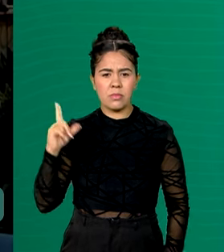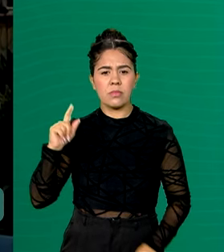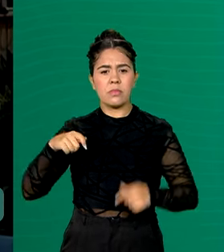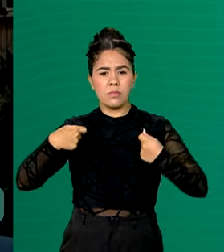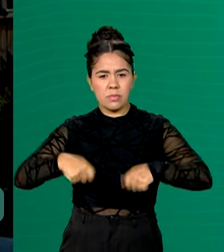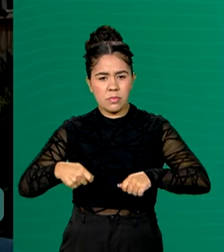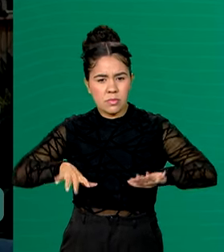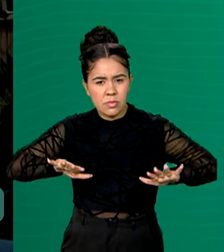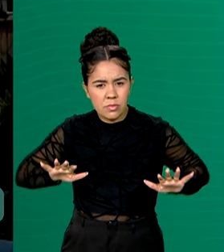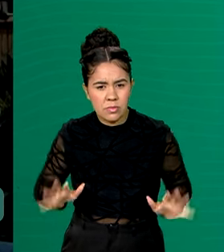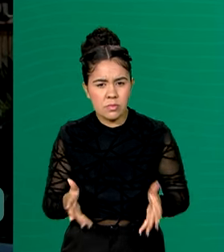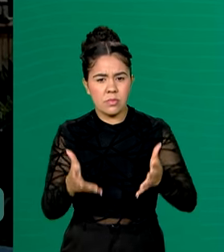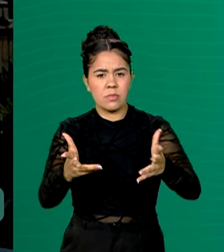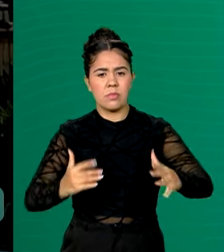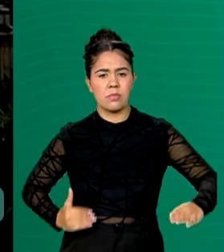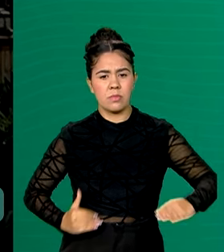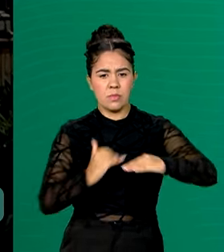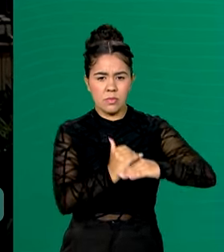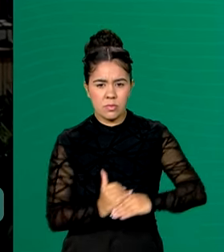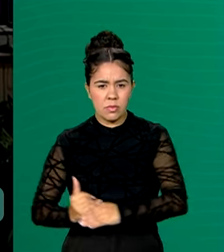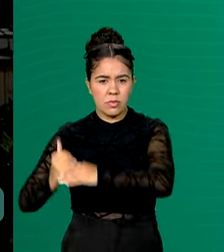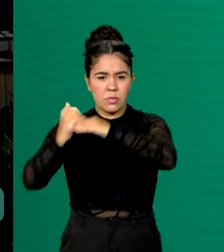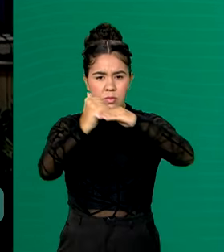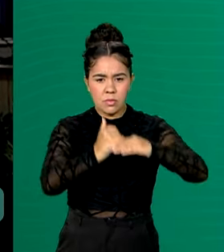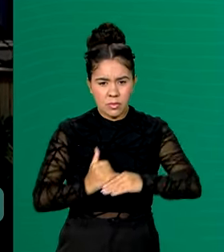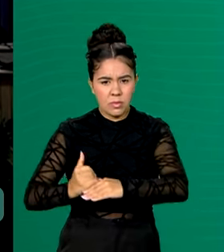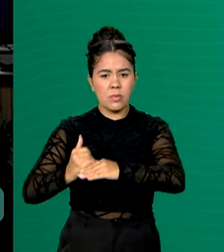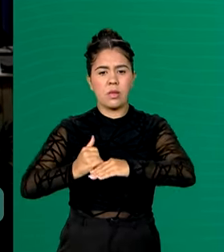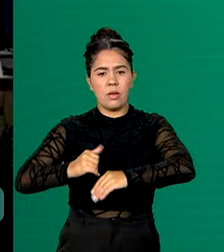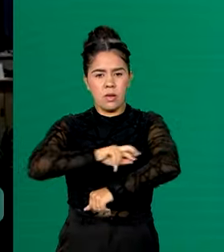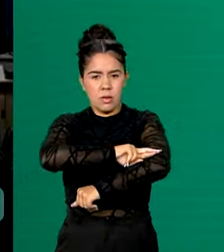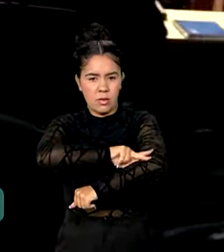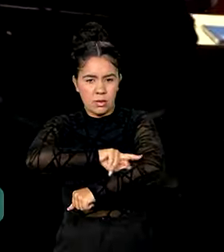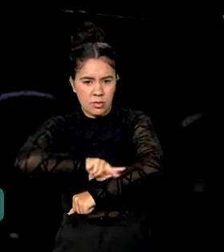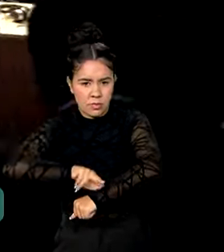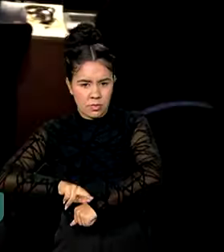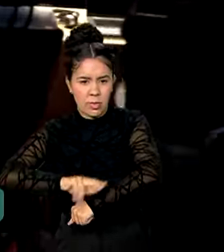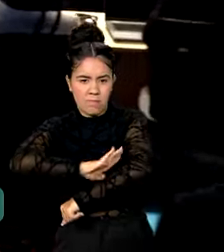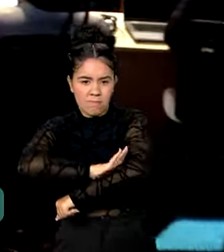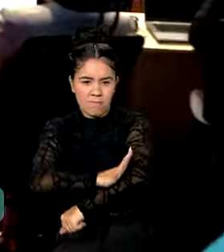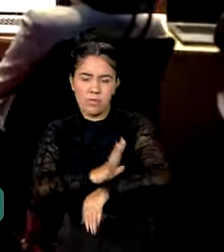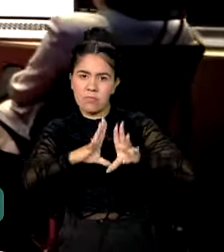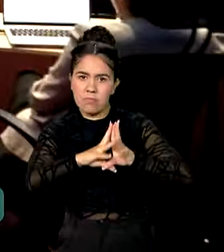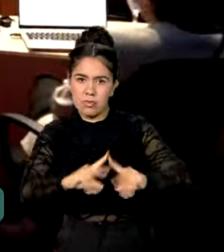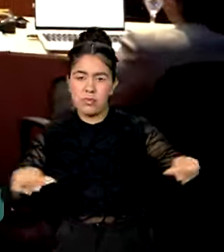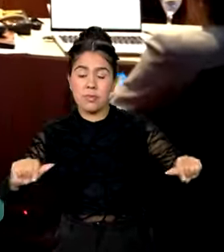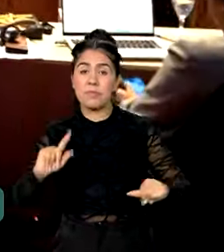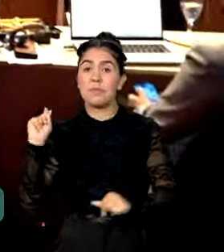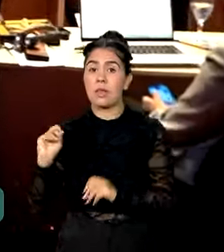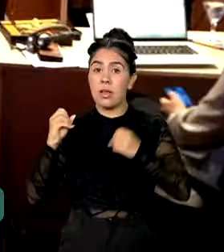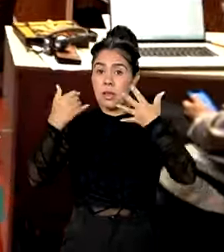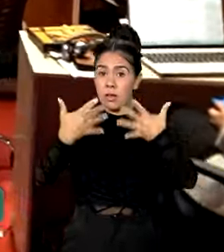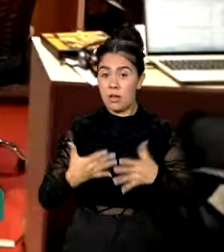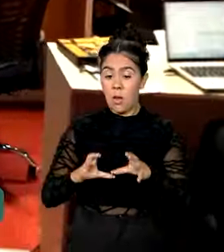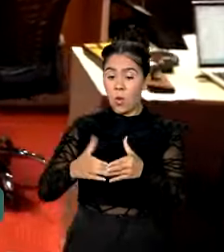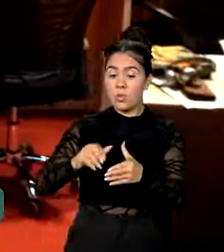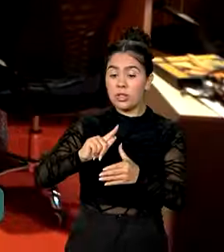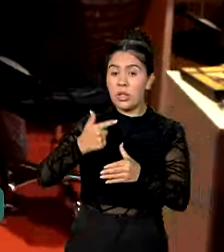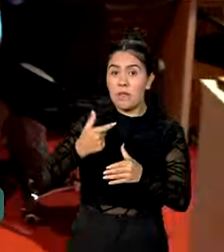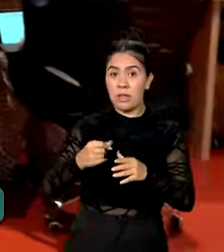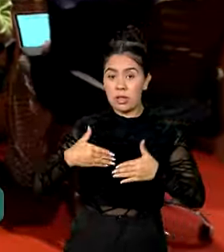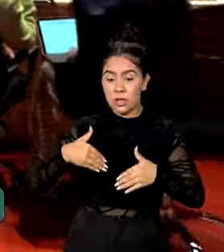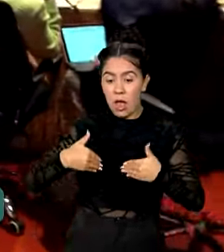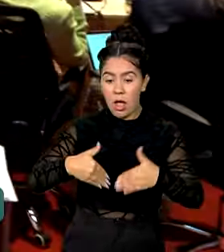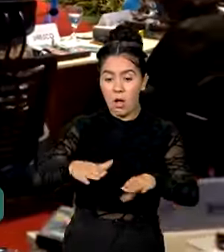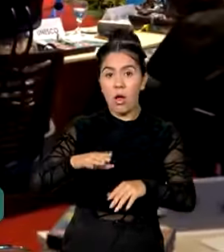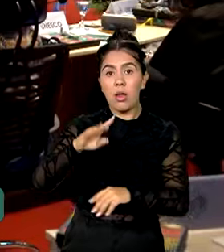promoção da Igualdade racial eamento Estações provocadas racismo O Encontro do G20 termina na quarta-feira com a participação